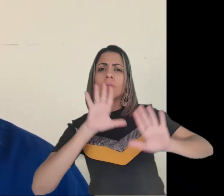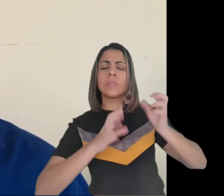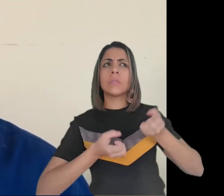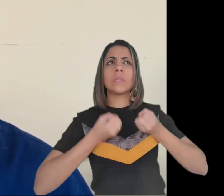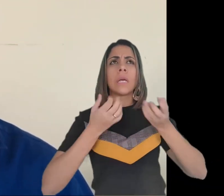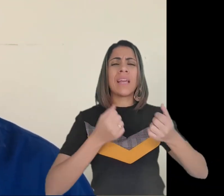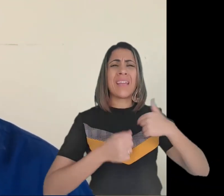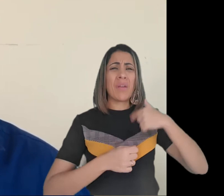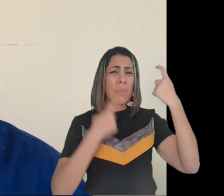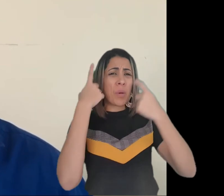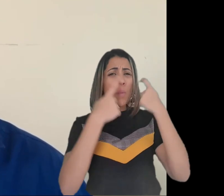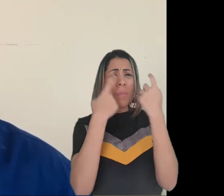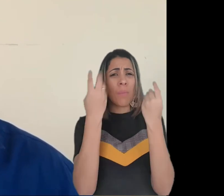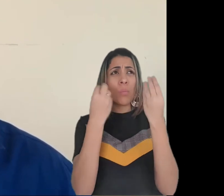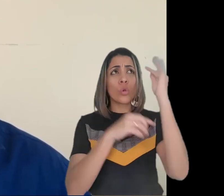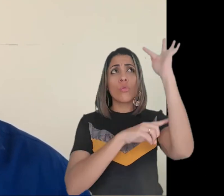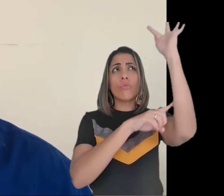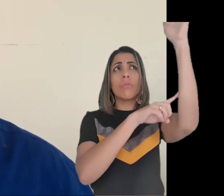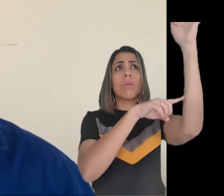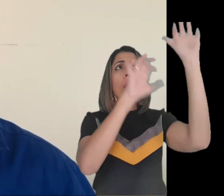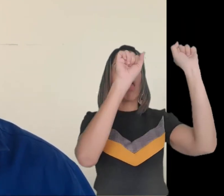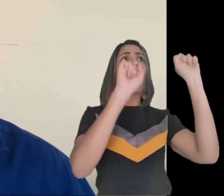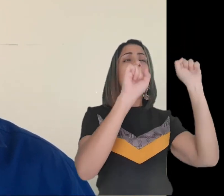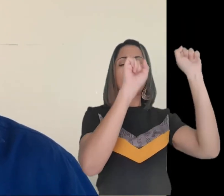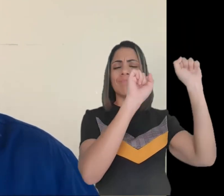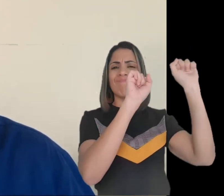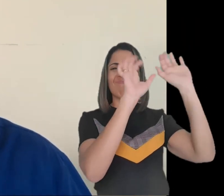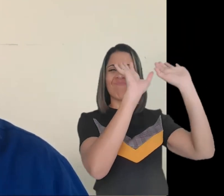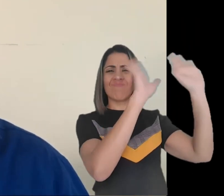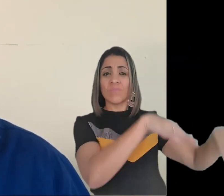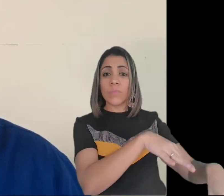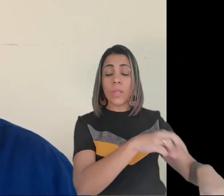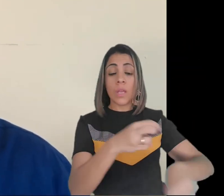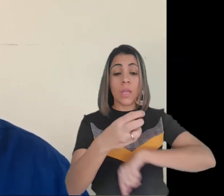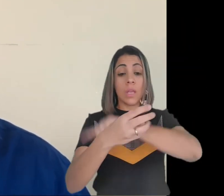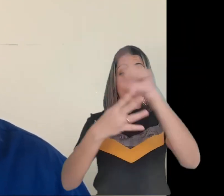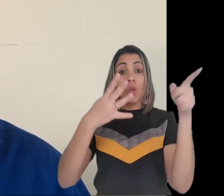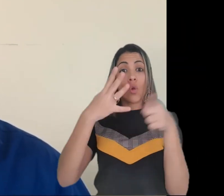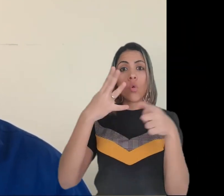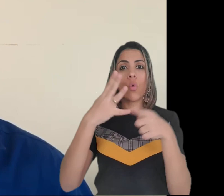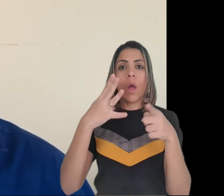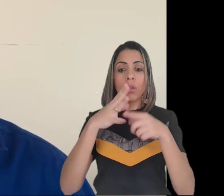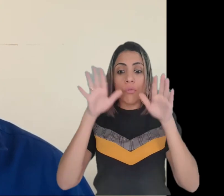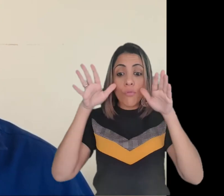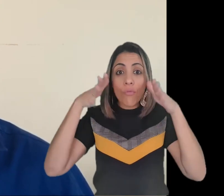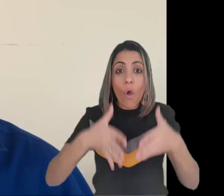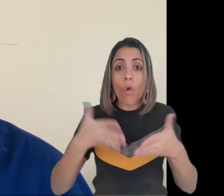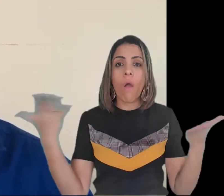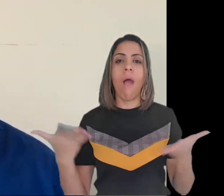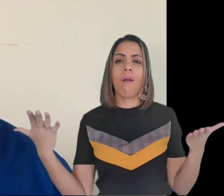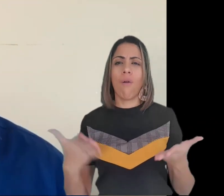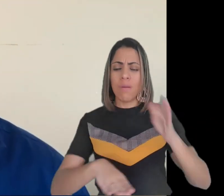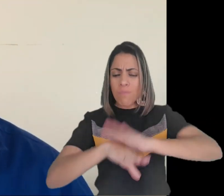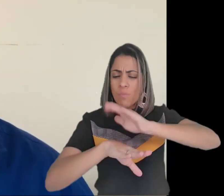de que o nosso engajamento no futuro está exagerado. O quarto, trazer o foco da nossa experiência por um momento